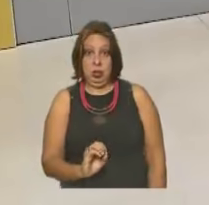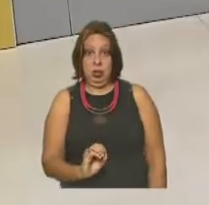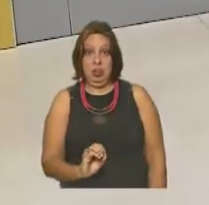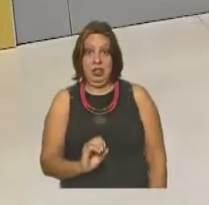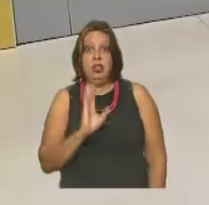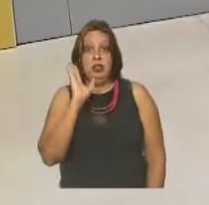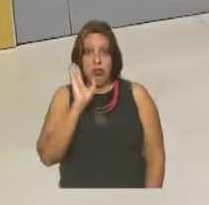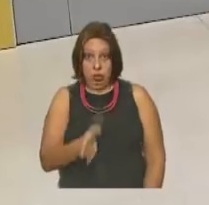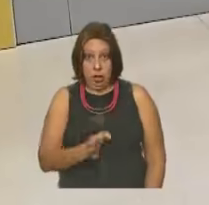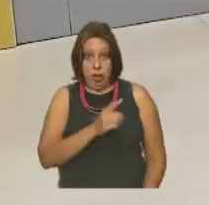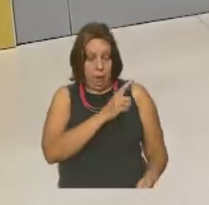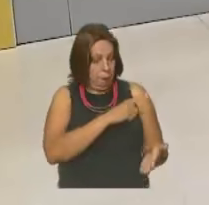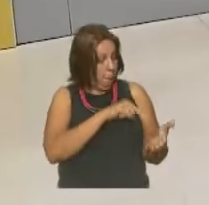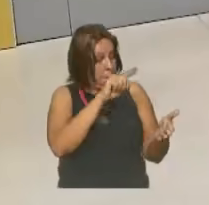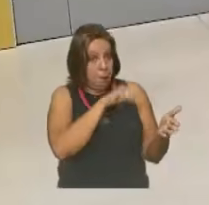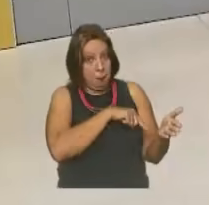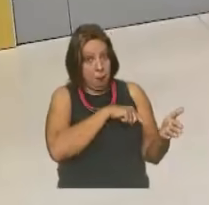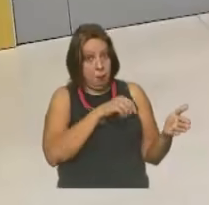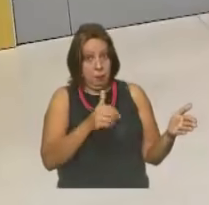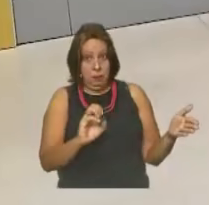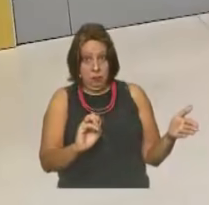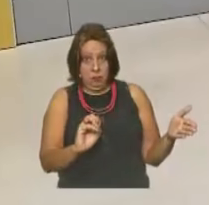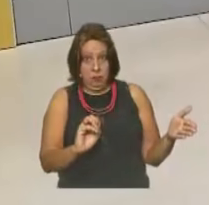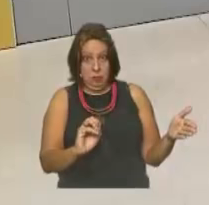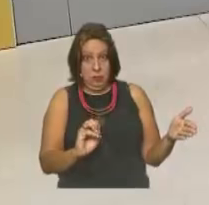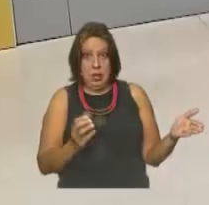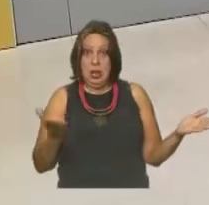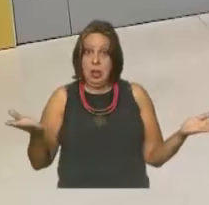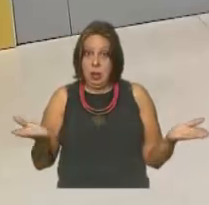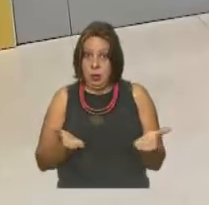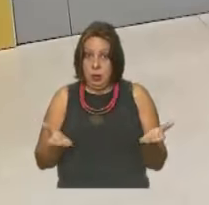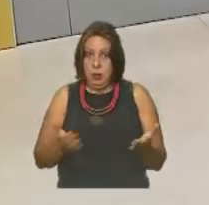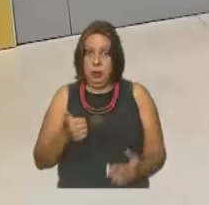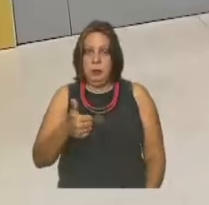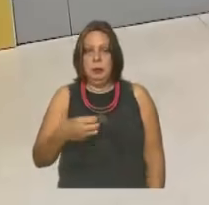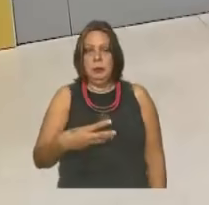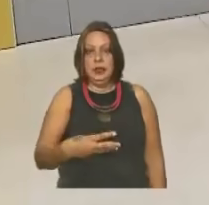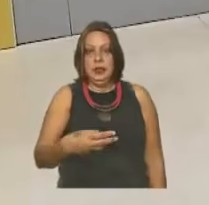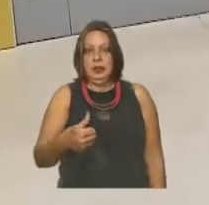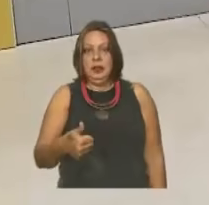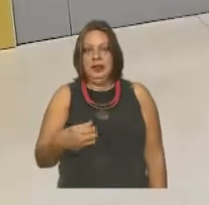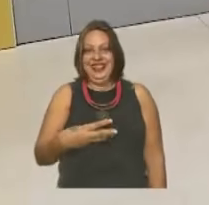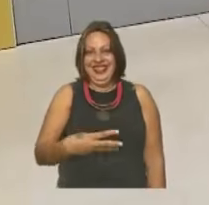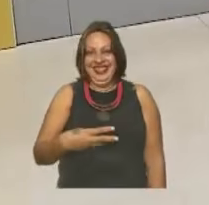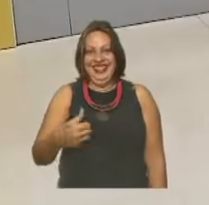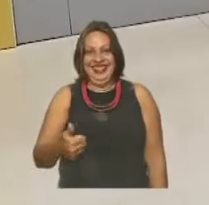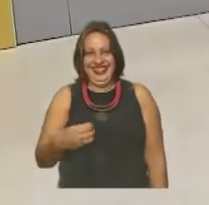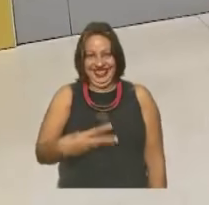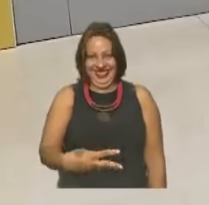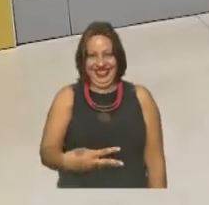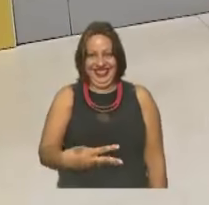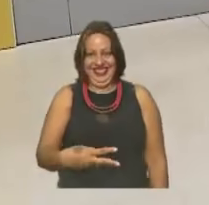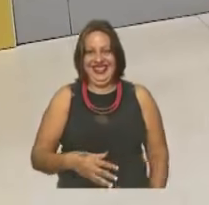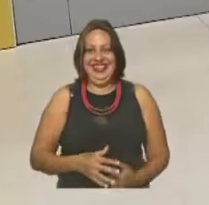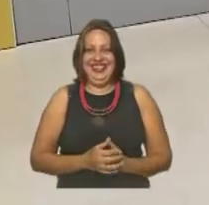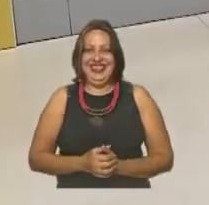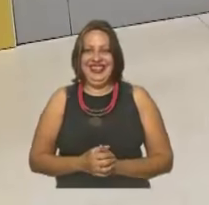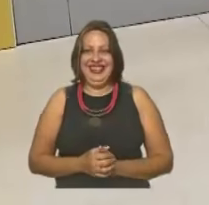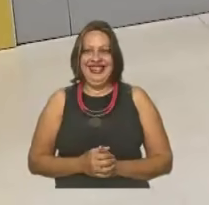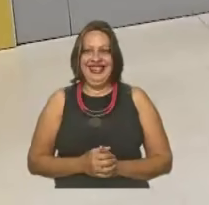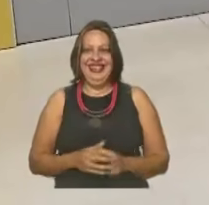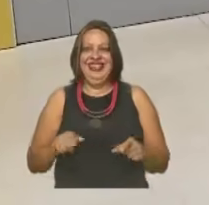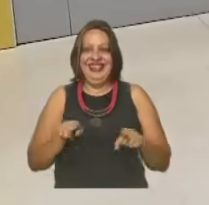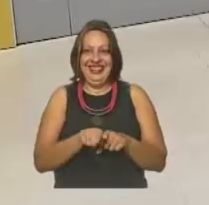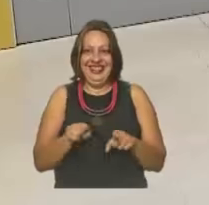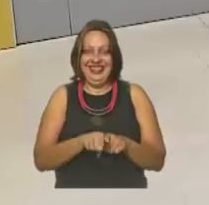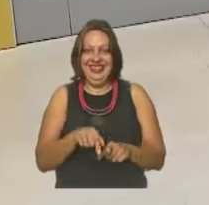Já marcou 10? Ótimo, segue marcando a próxima bolinha. 13, 13, 13, 13. Marque 13. Marque